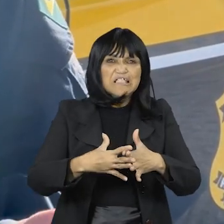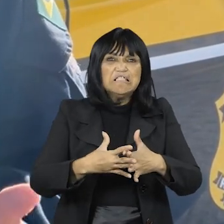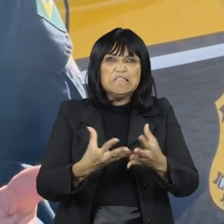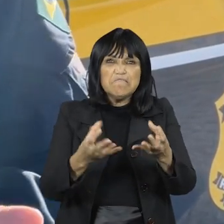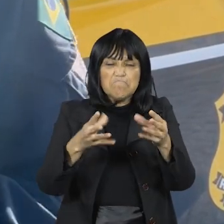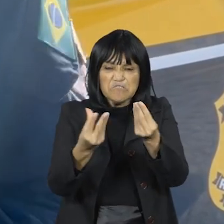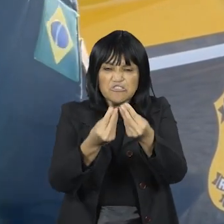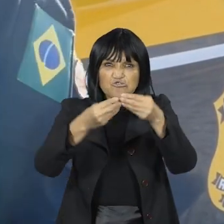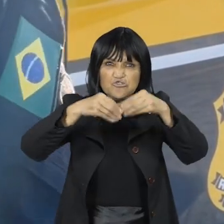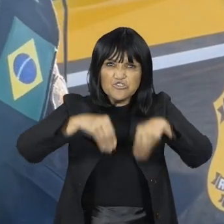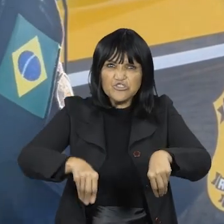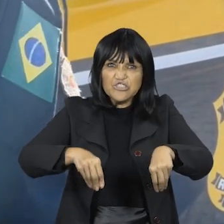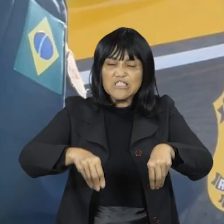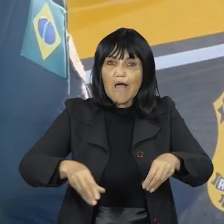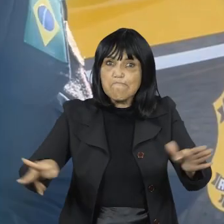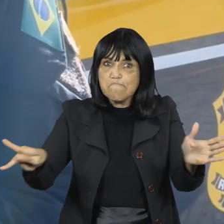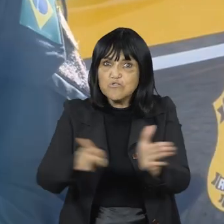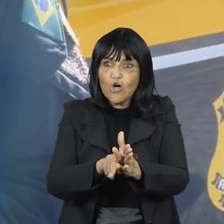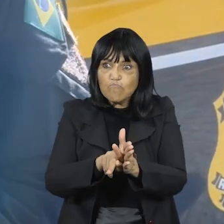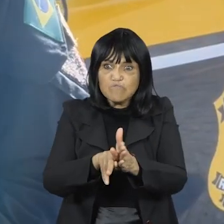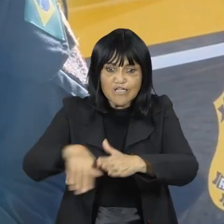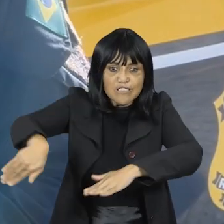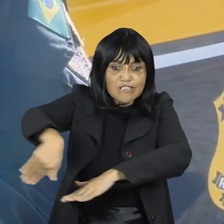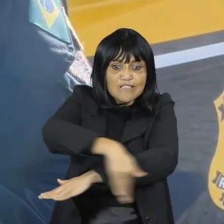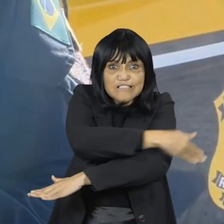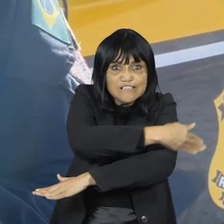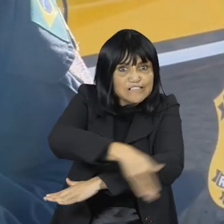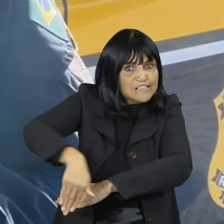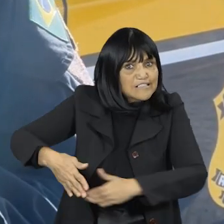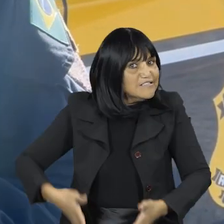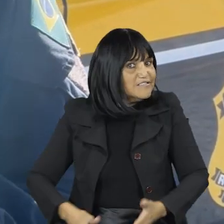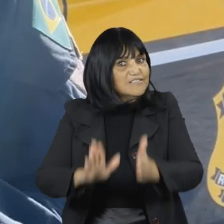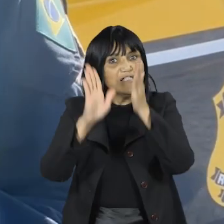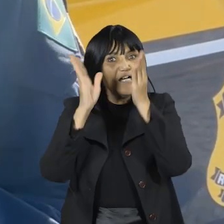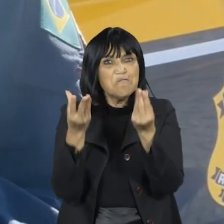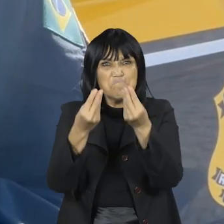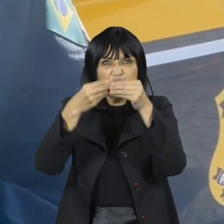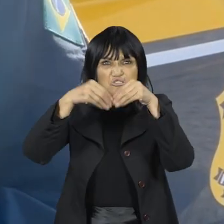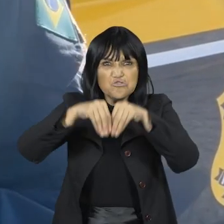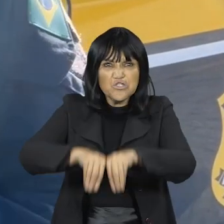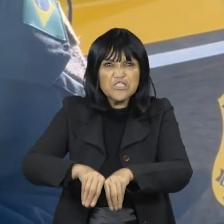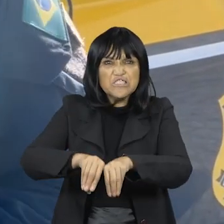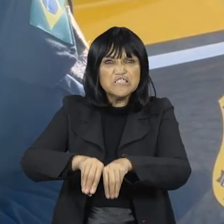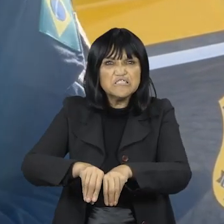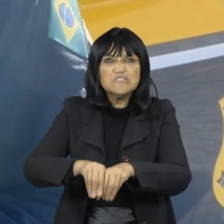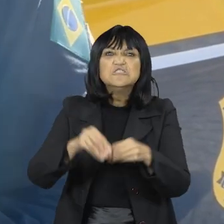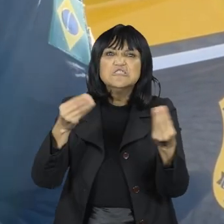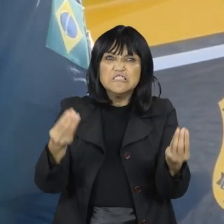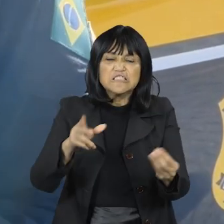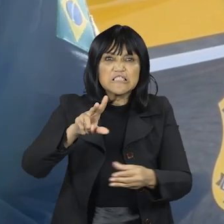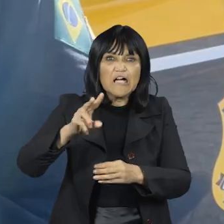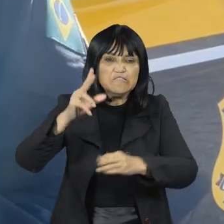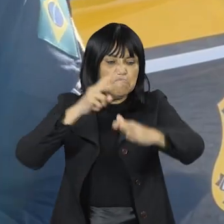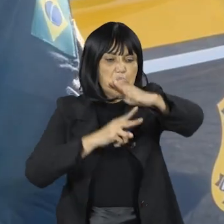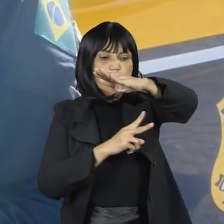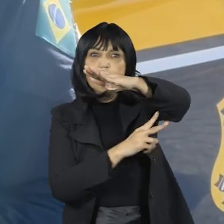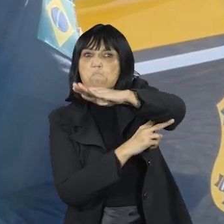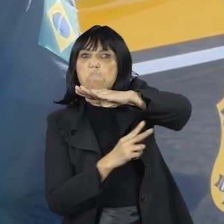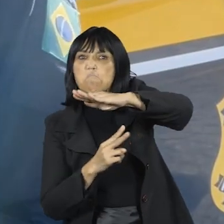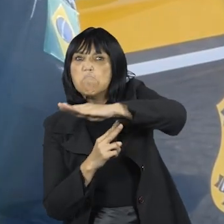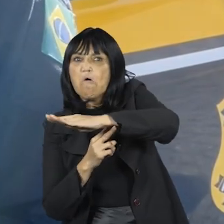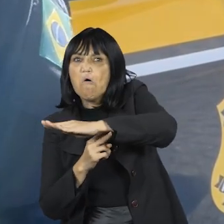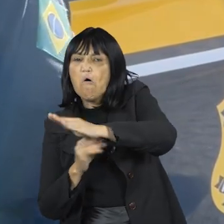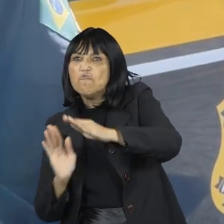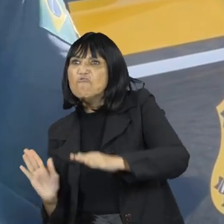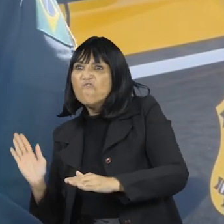também danifica e compromete a própria rodovia, né? Causa danos na estrutura de cabeceiras de ponte,